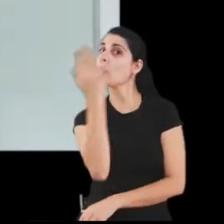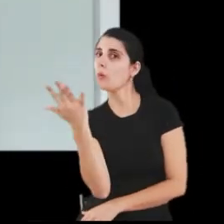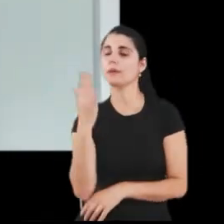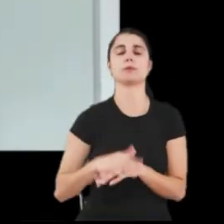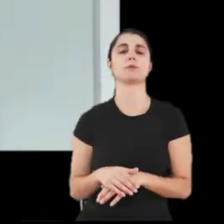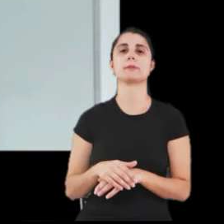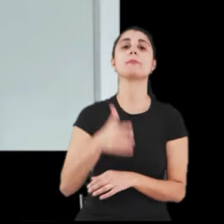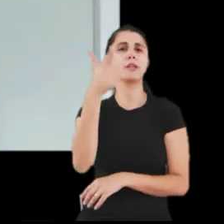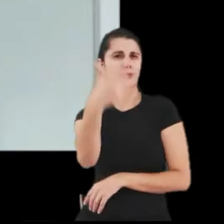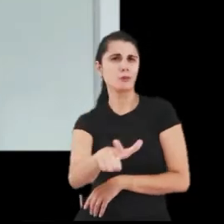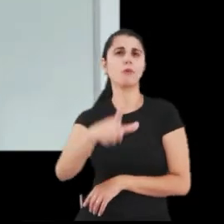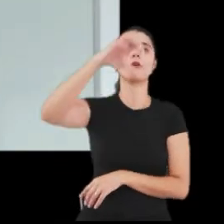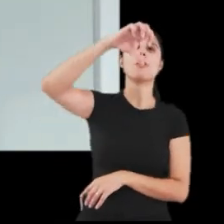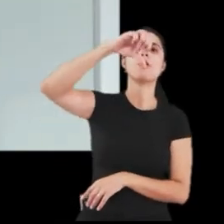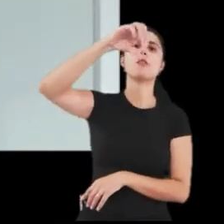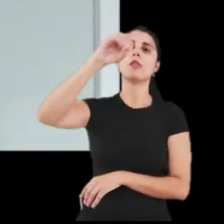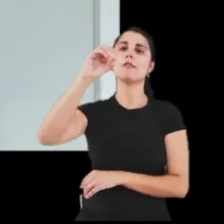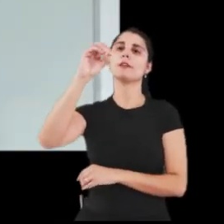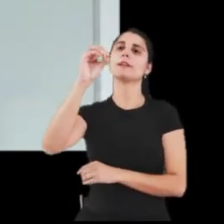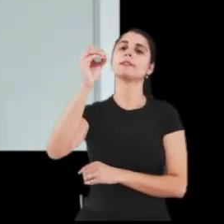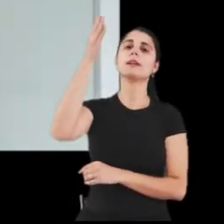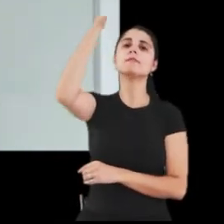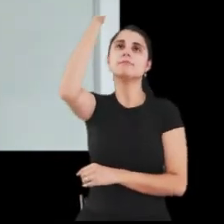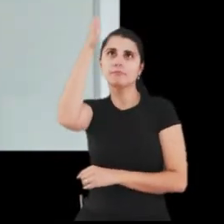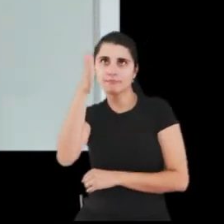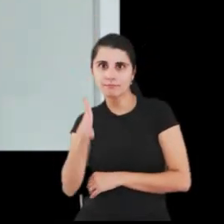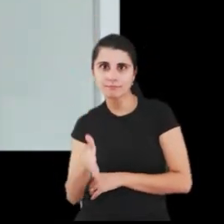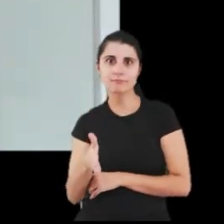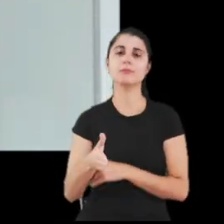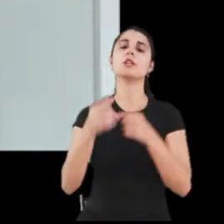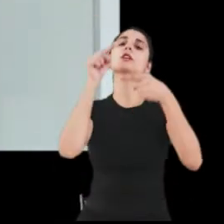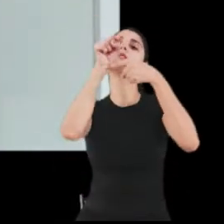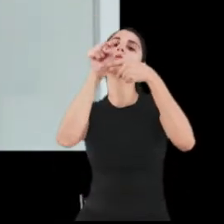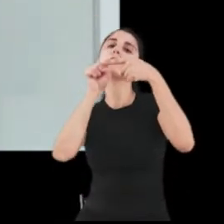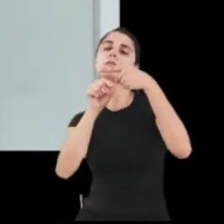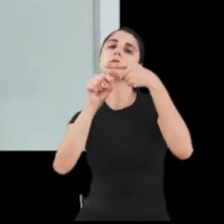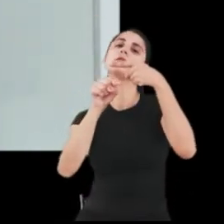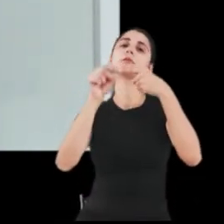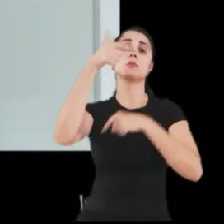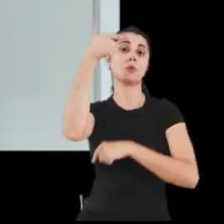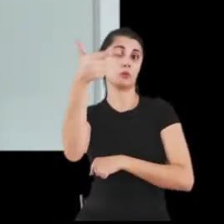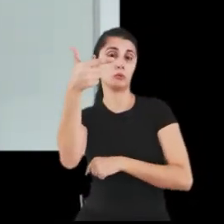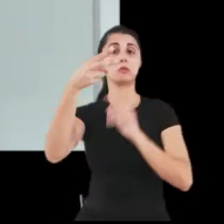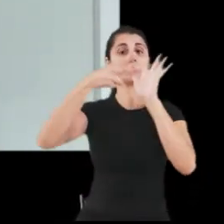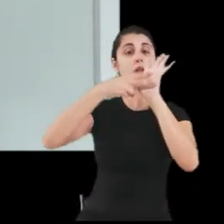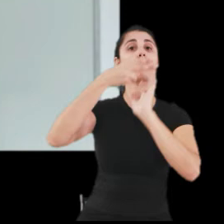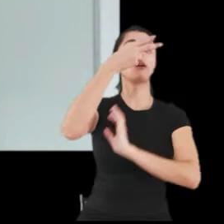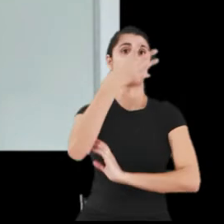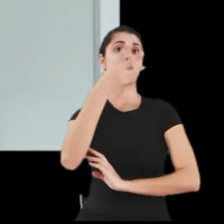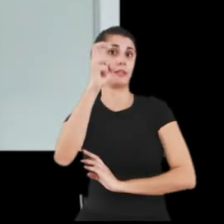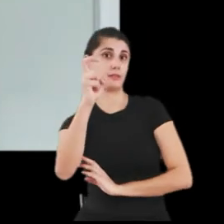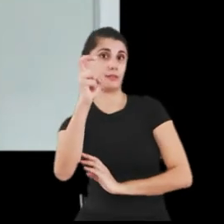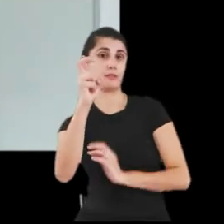90 e o decomponho em fatores primos. 90 por 2,